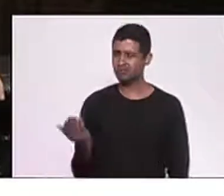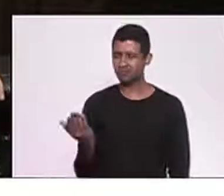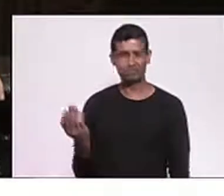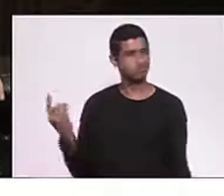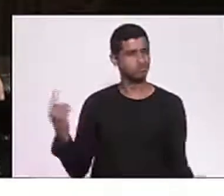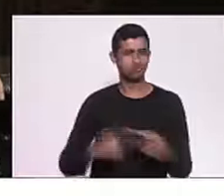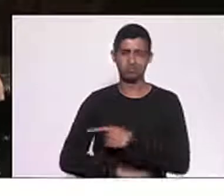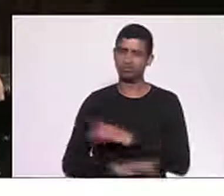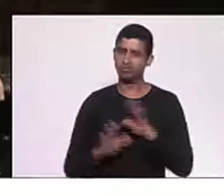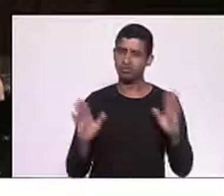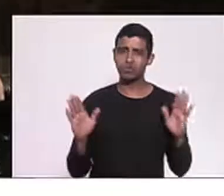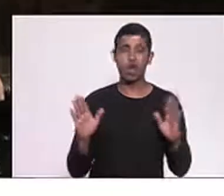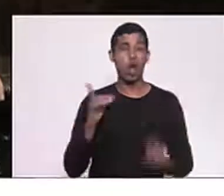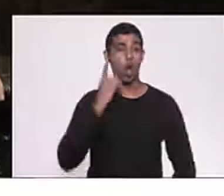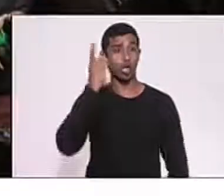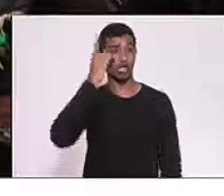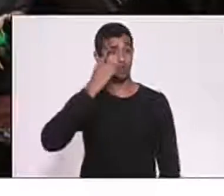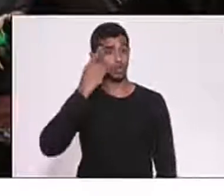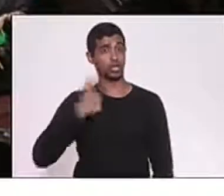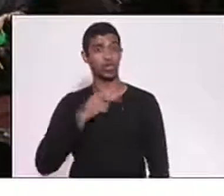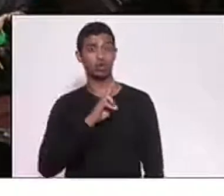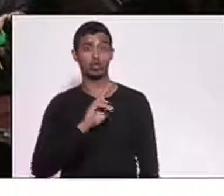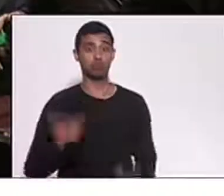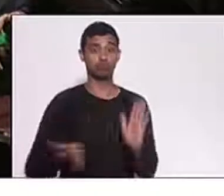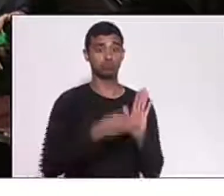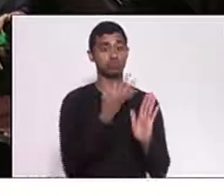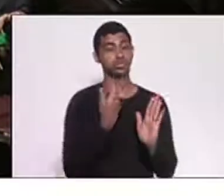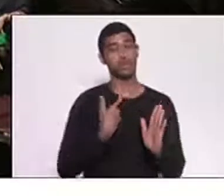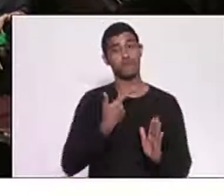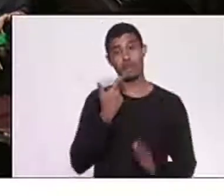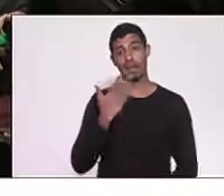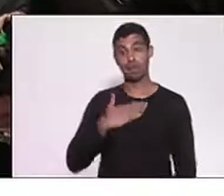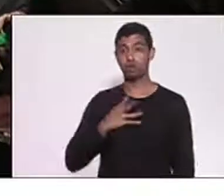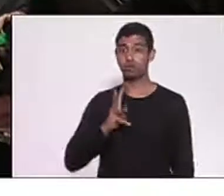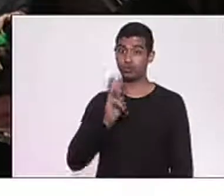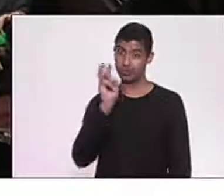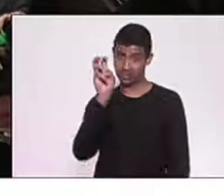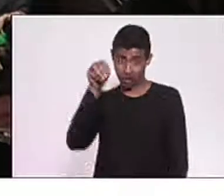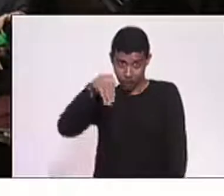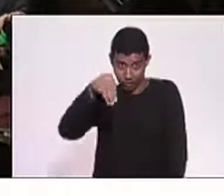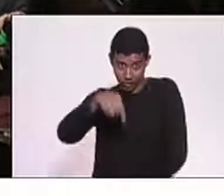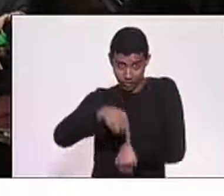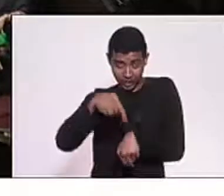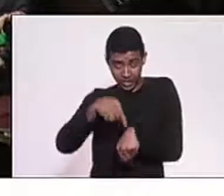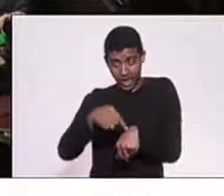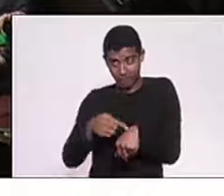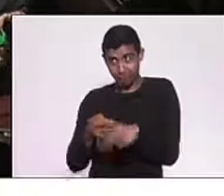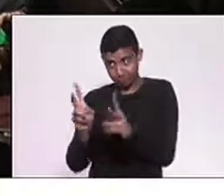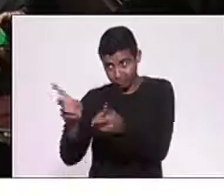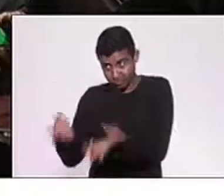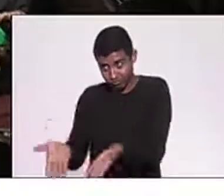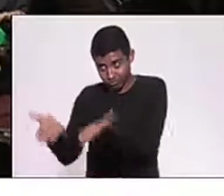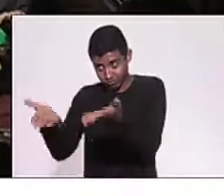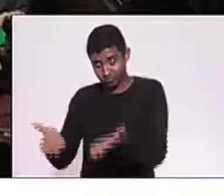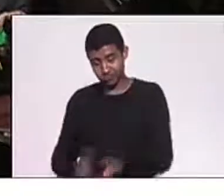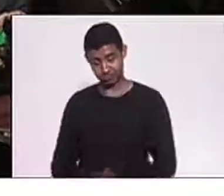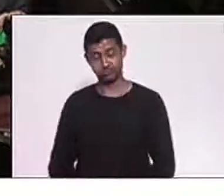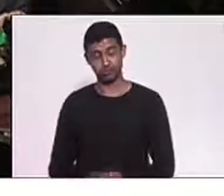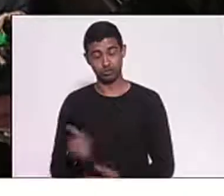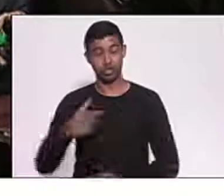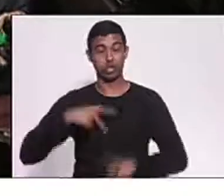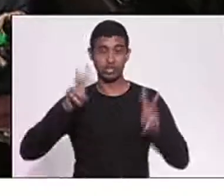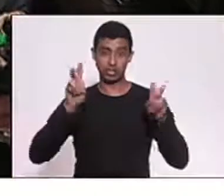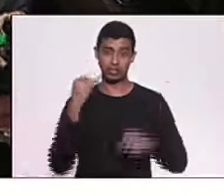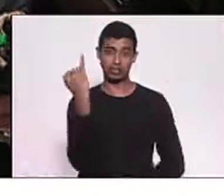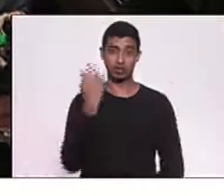Deputado, eu me inscrevi e vou te ceder meu tempo de 5 minutos, dada a relevância do Perfeitamente. Assunto que Vossa Excelência está